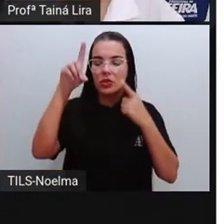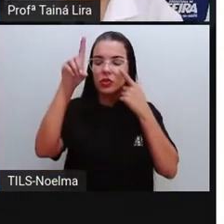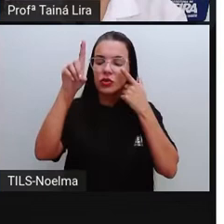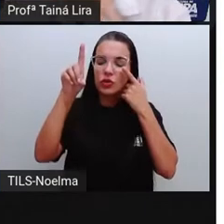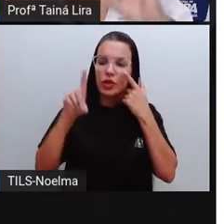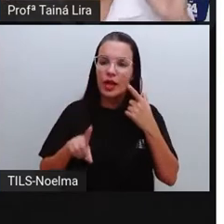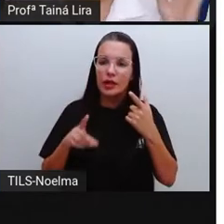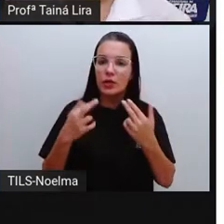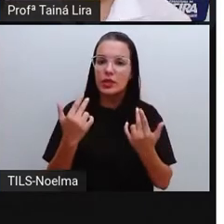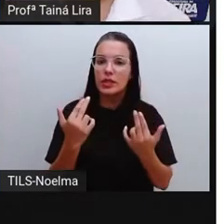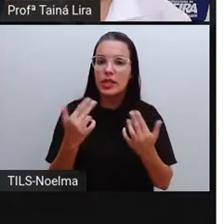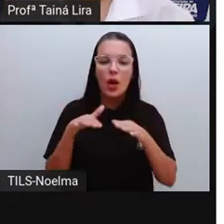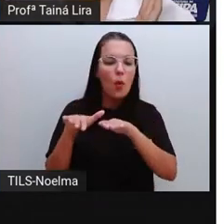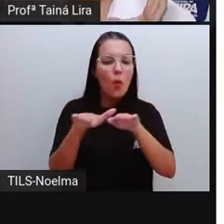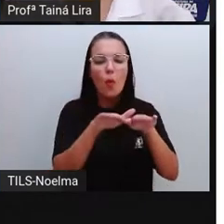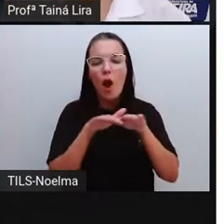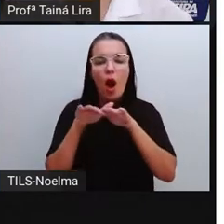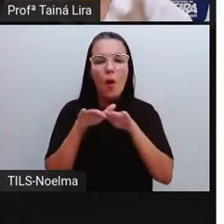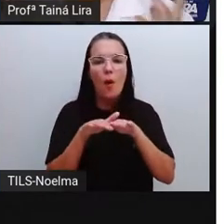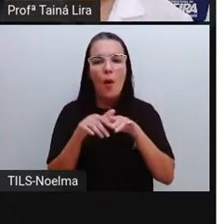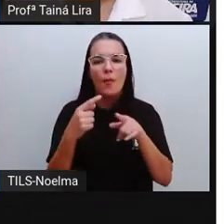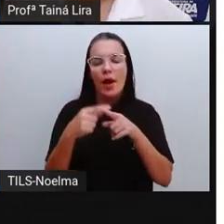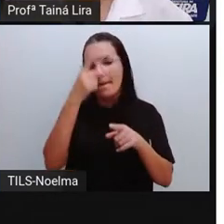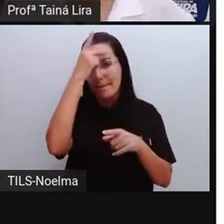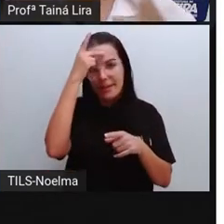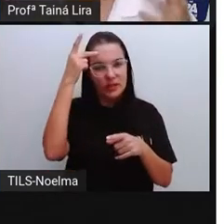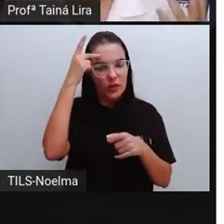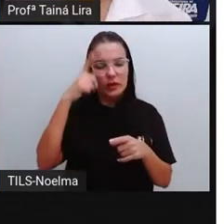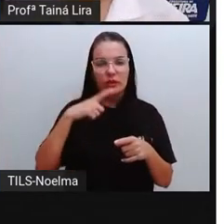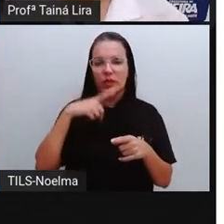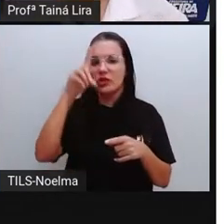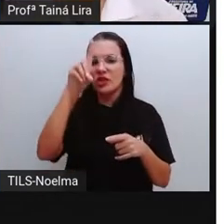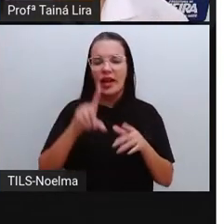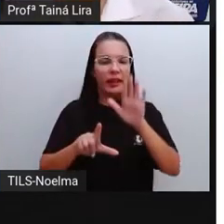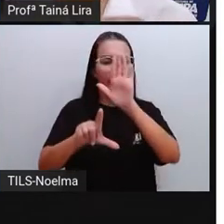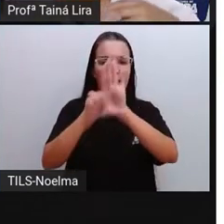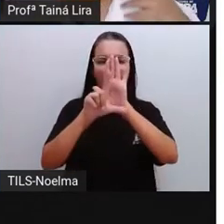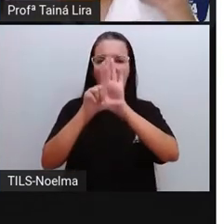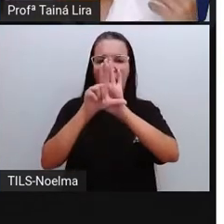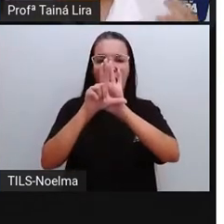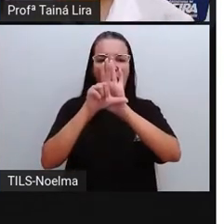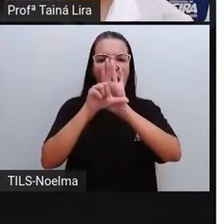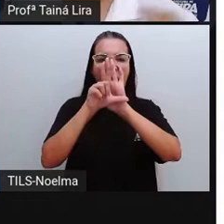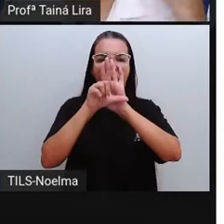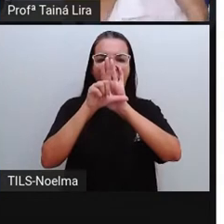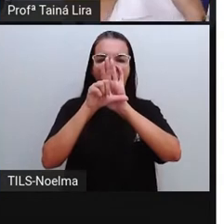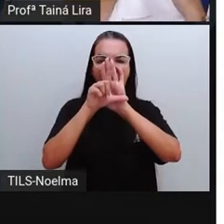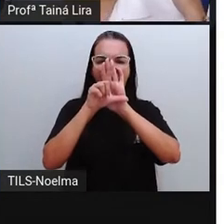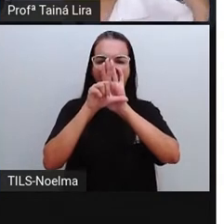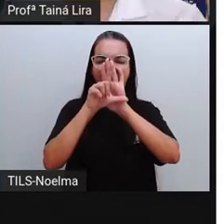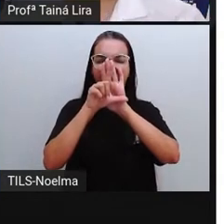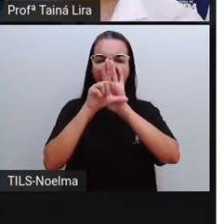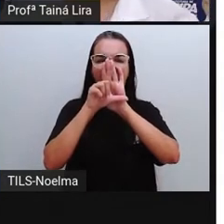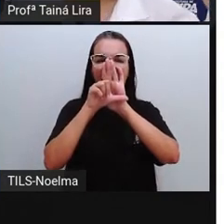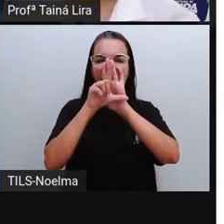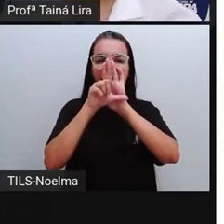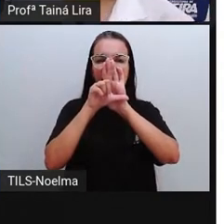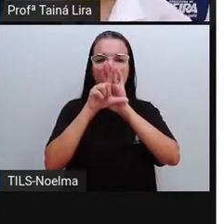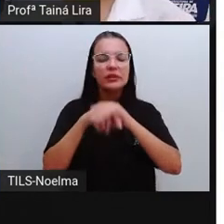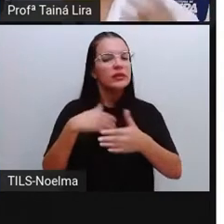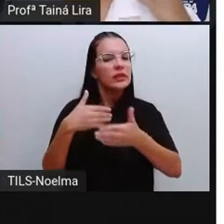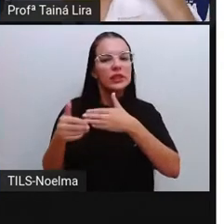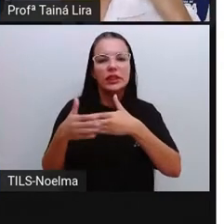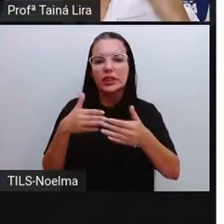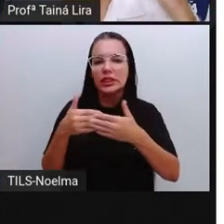de um modo geral, como pessoa, todos nós temos direitos iguais, independente, né? De